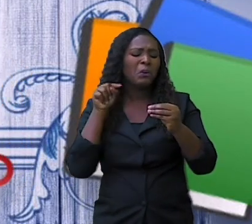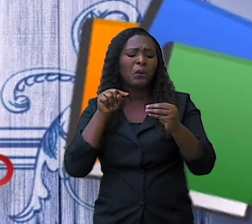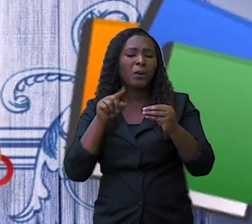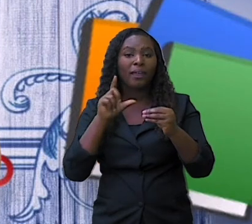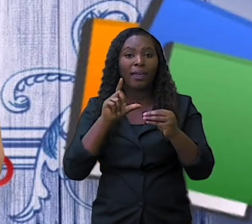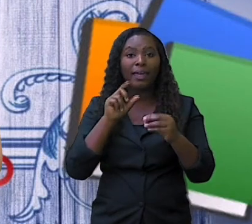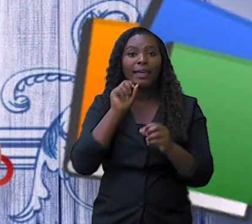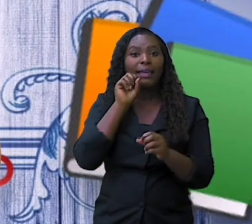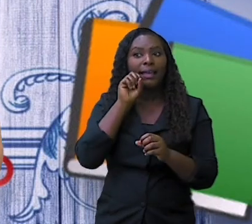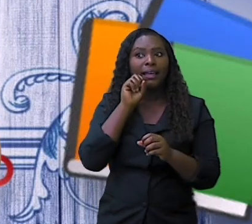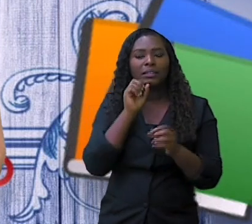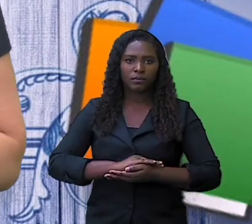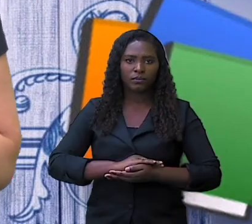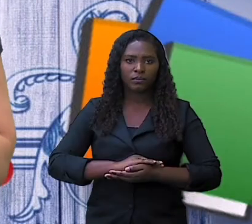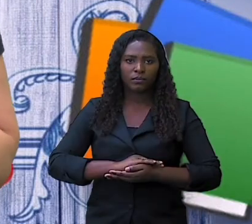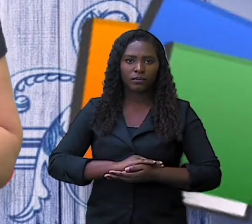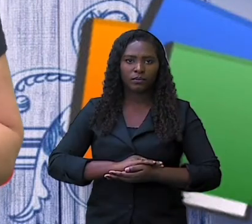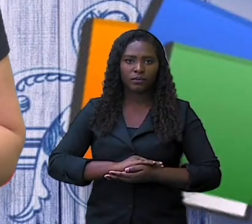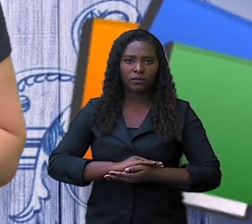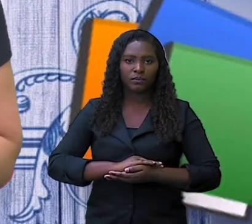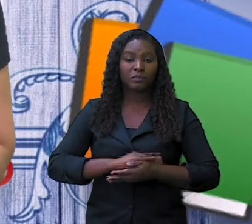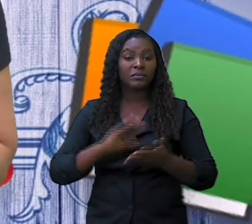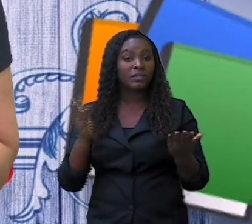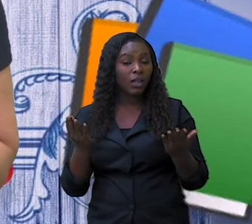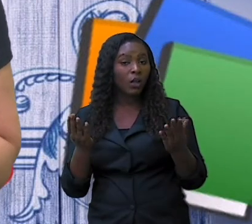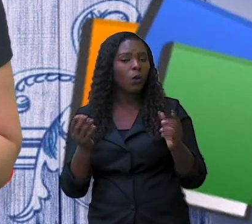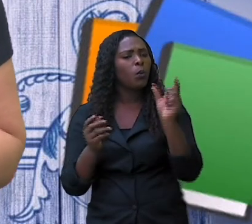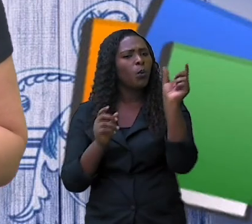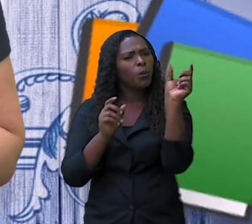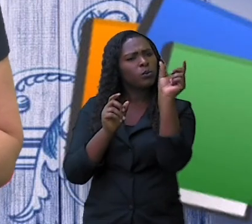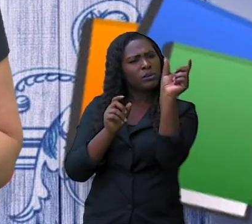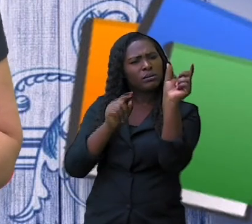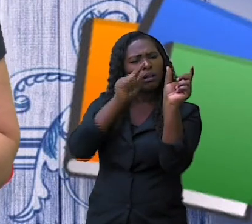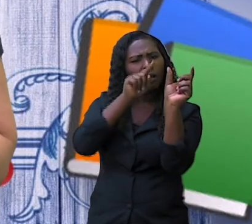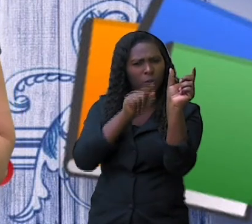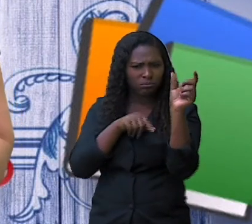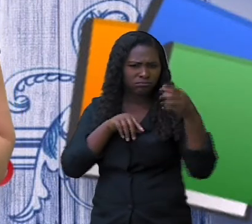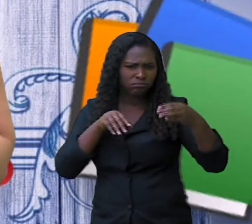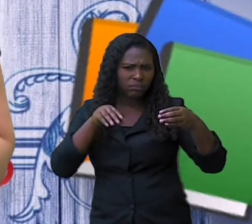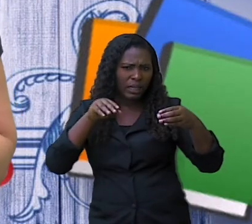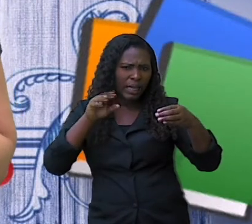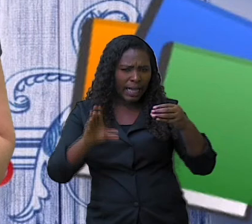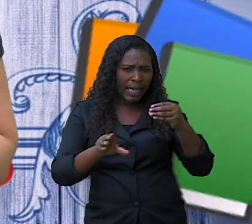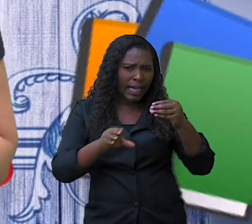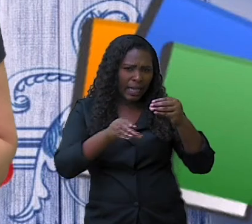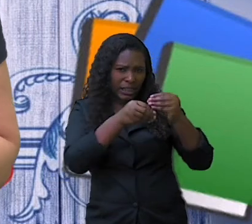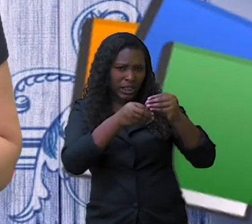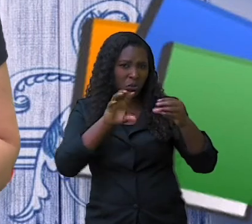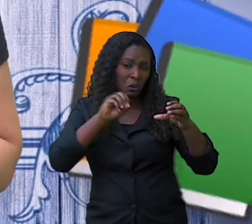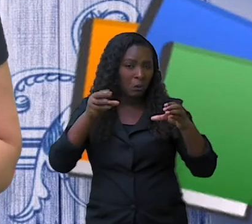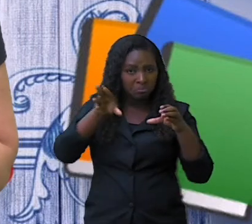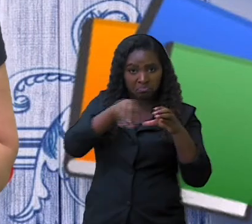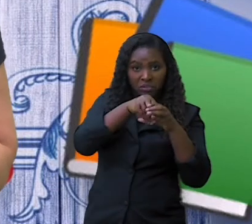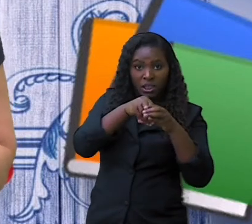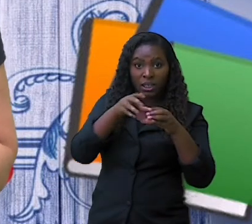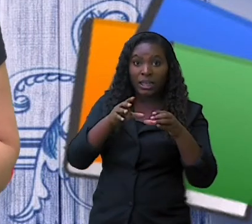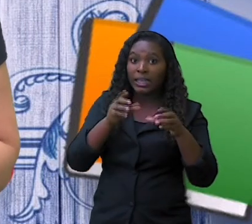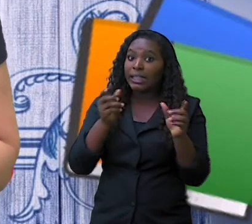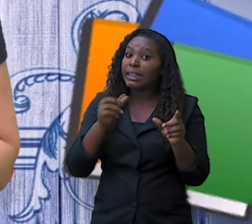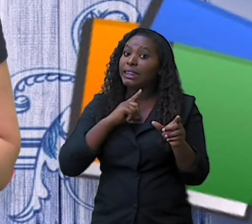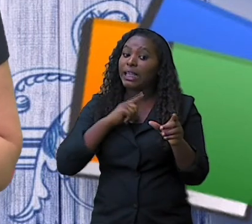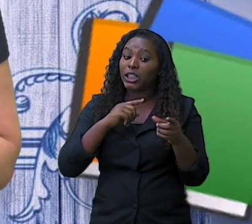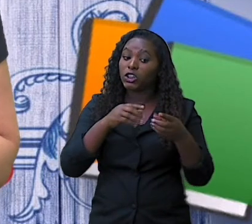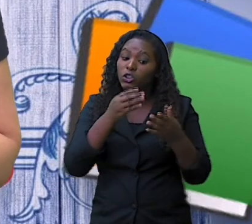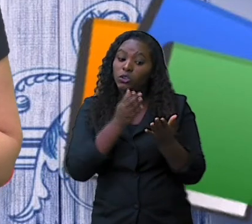estar junto ali, não é mesmo? E os termos acessórios da oração podem ser divididos em adjunto adverbial e